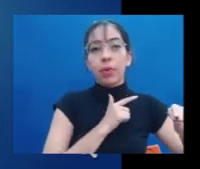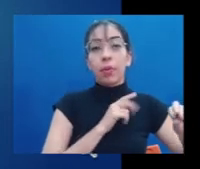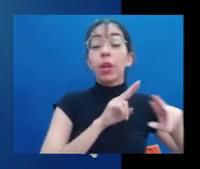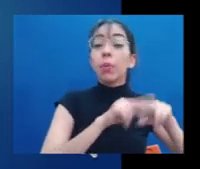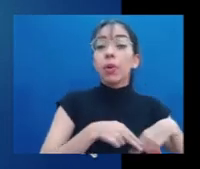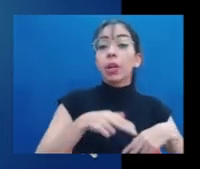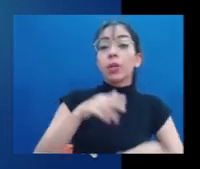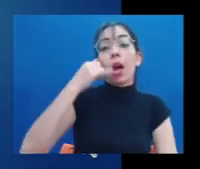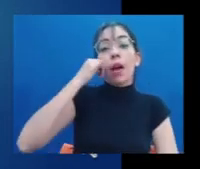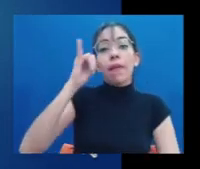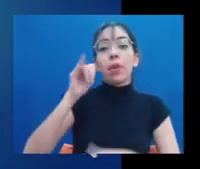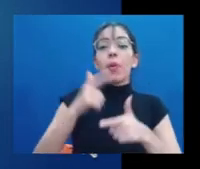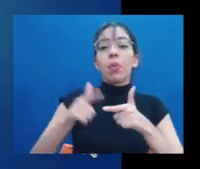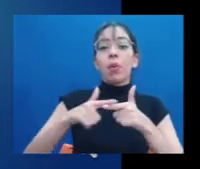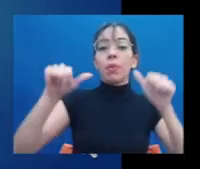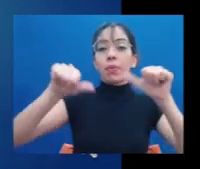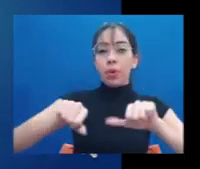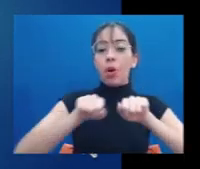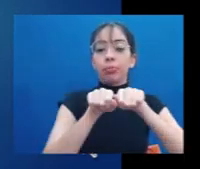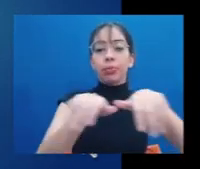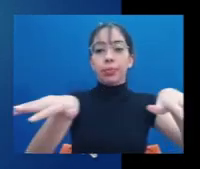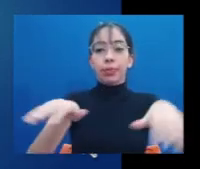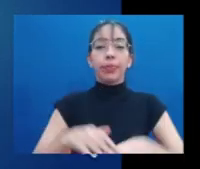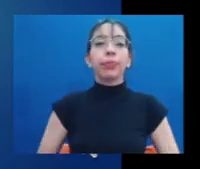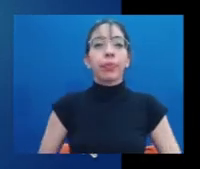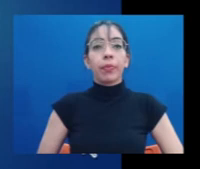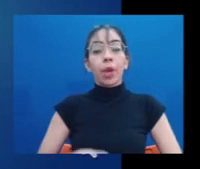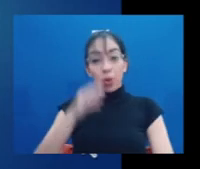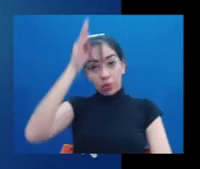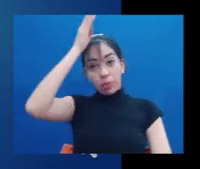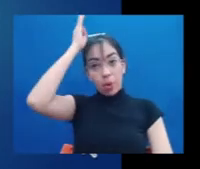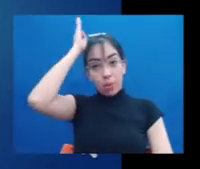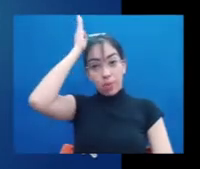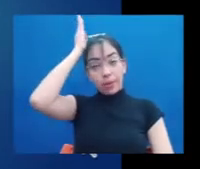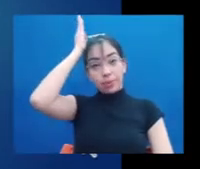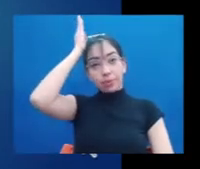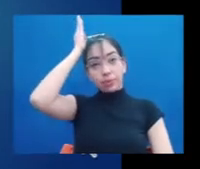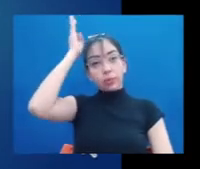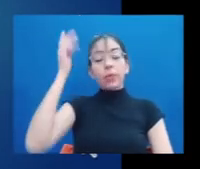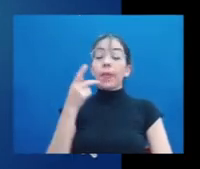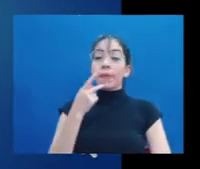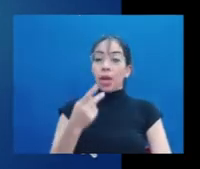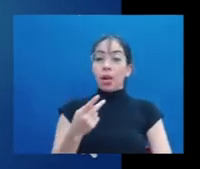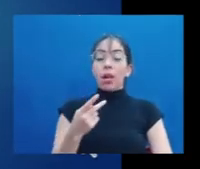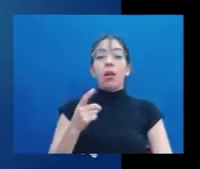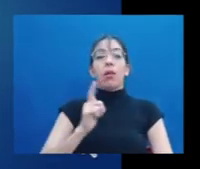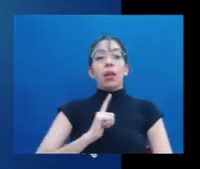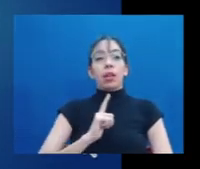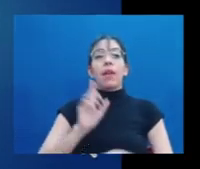a fumaça. Os bombeiros informaram que as chamas foram controladas rapidamente, e isso aí foi o diferencial para outros laboratórios não